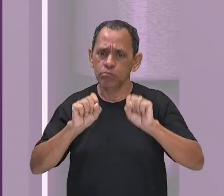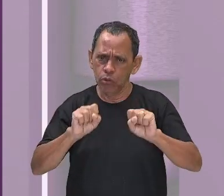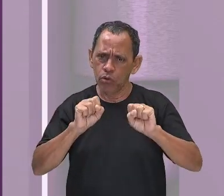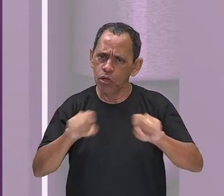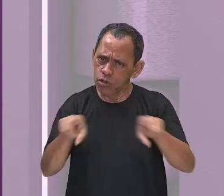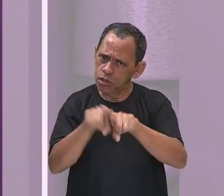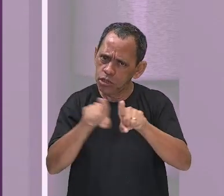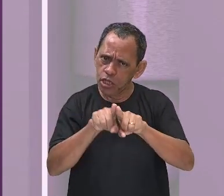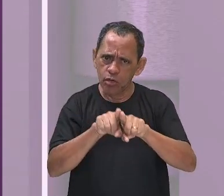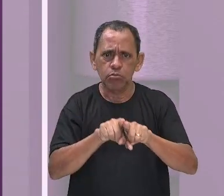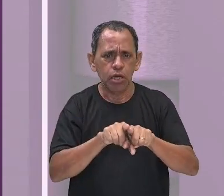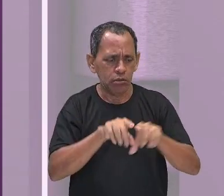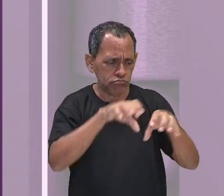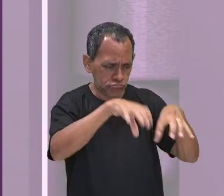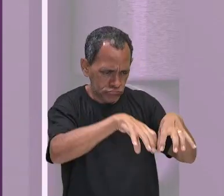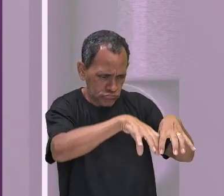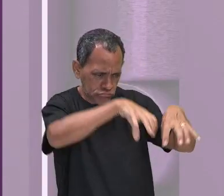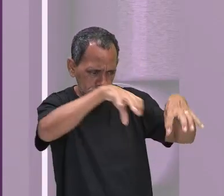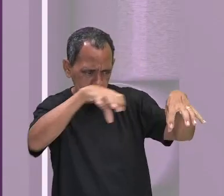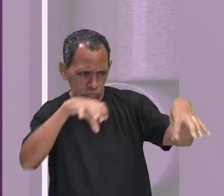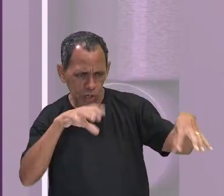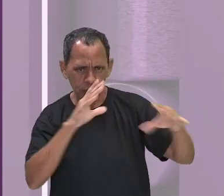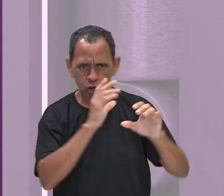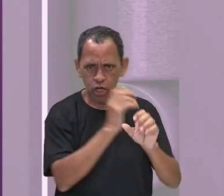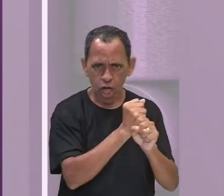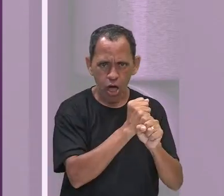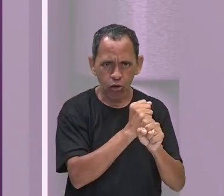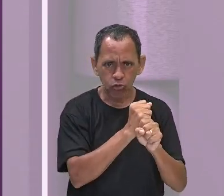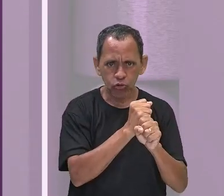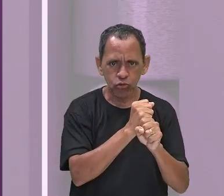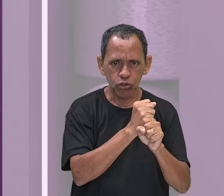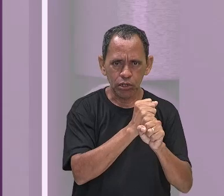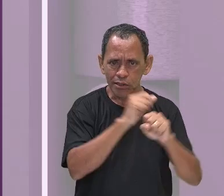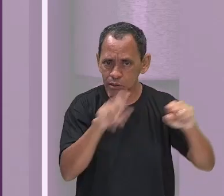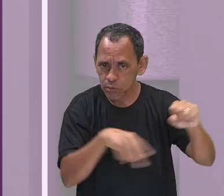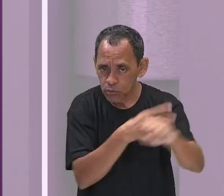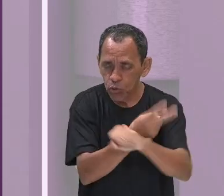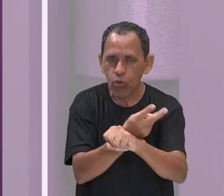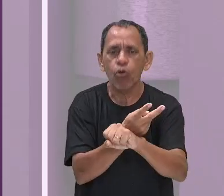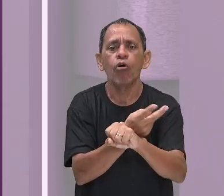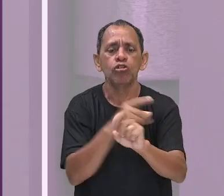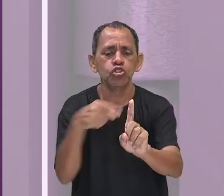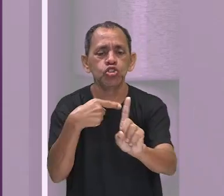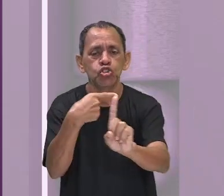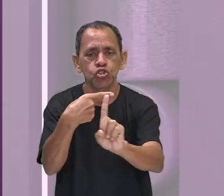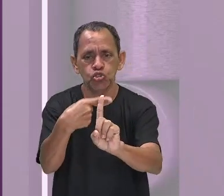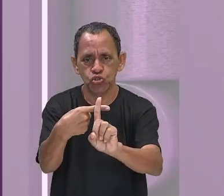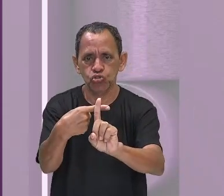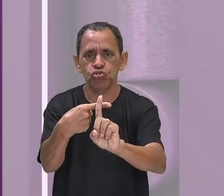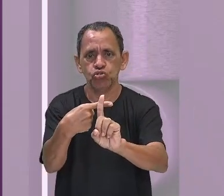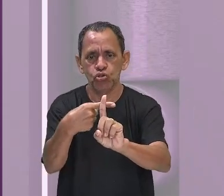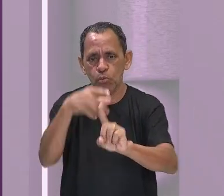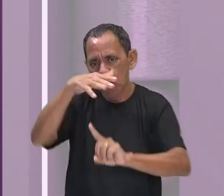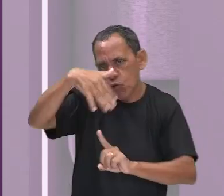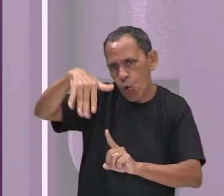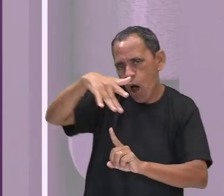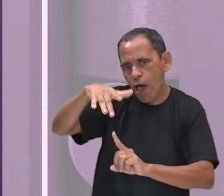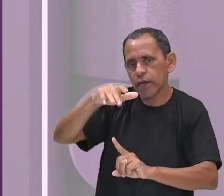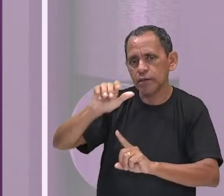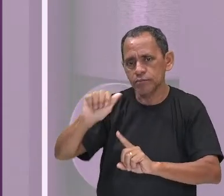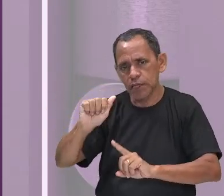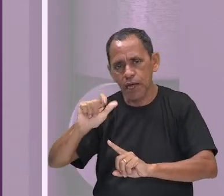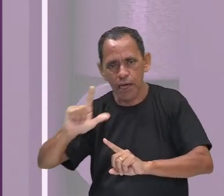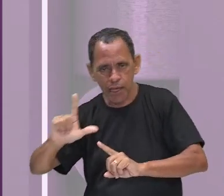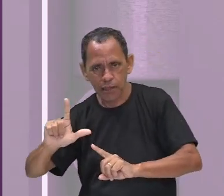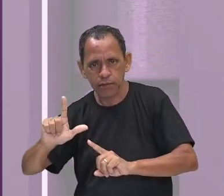da base e somar com a área lateral. Ou então tem uma outra maneira que eu